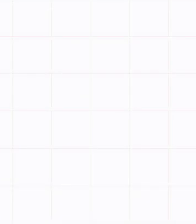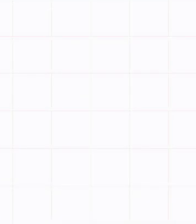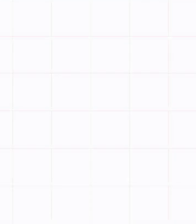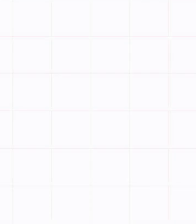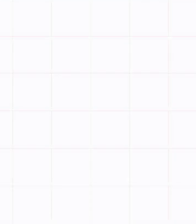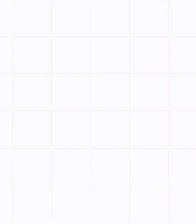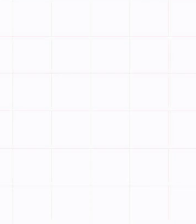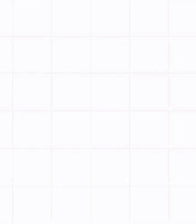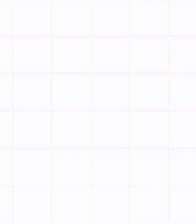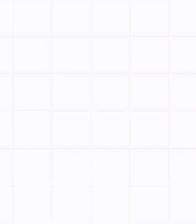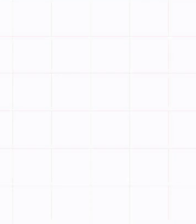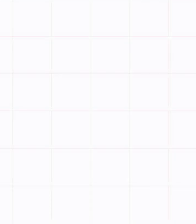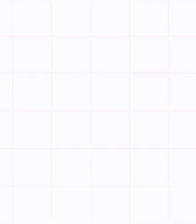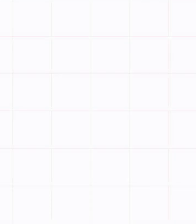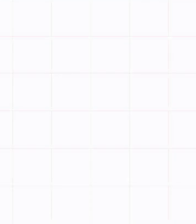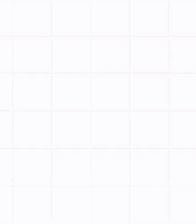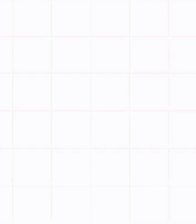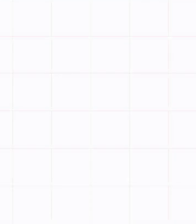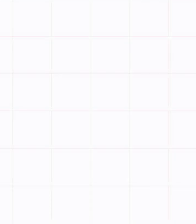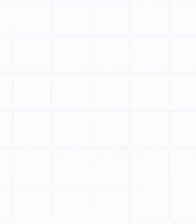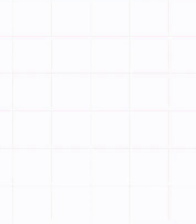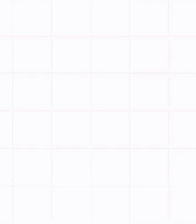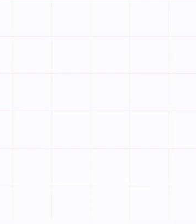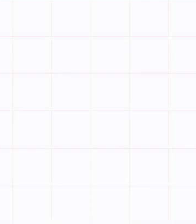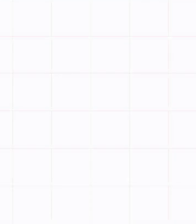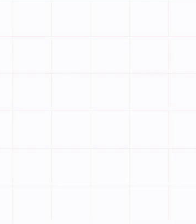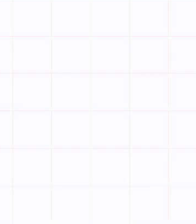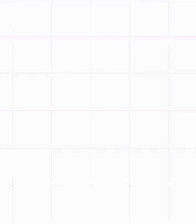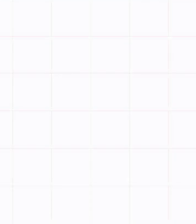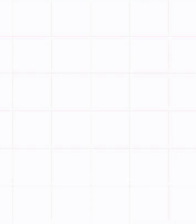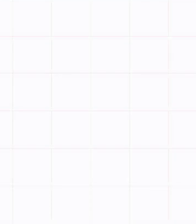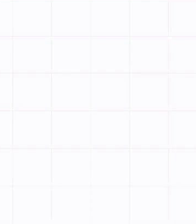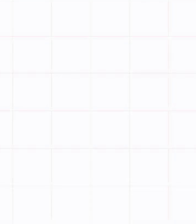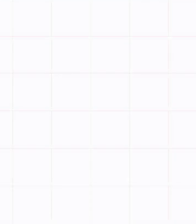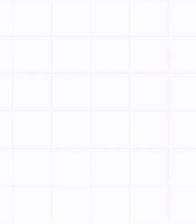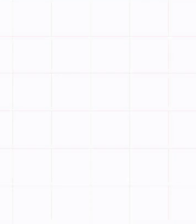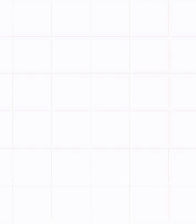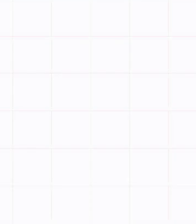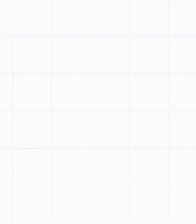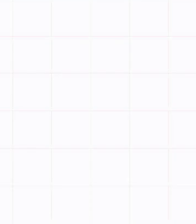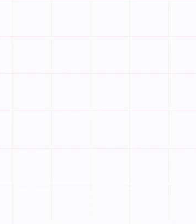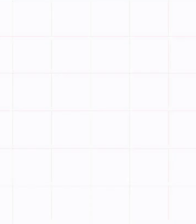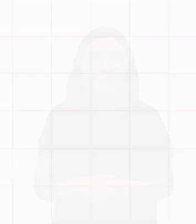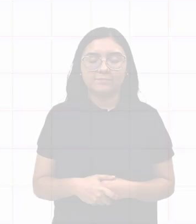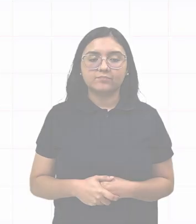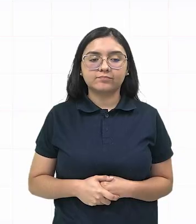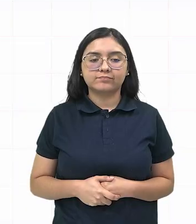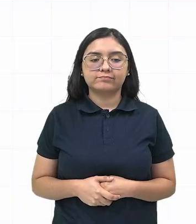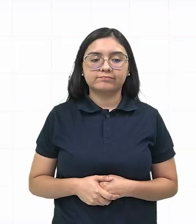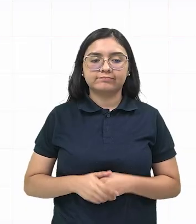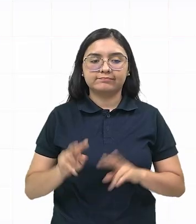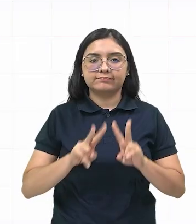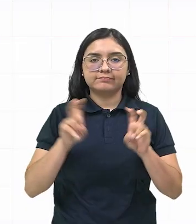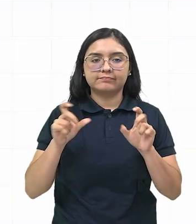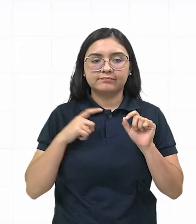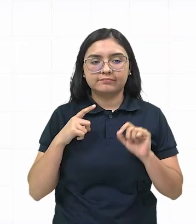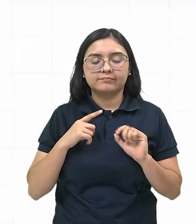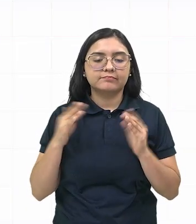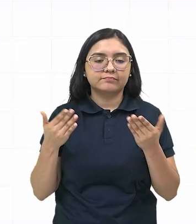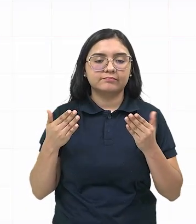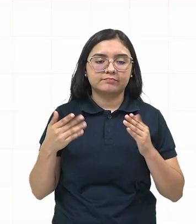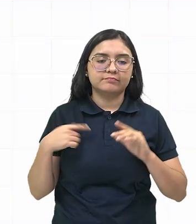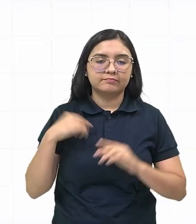buscar. Gente, esse é um tema que pega muito para a questão social. Esse é um tema que é muito